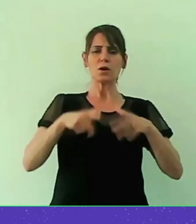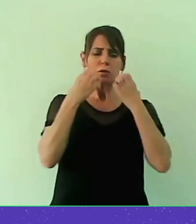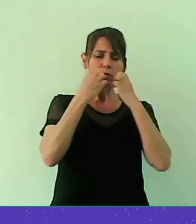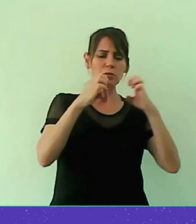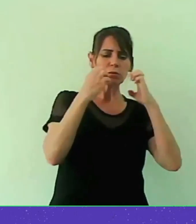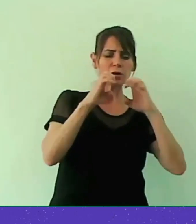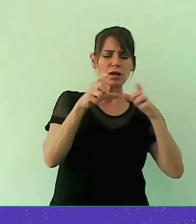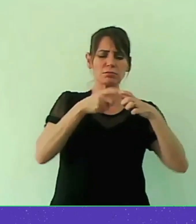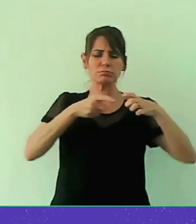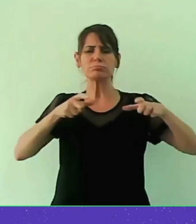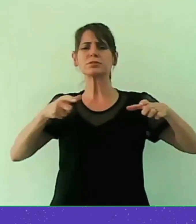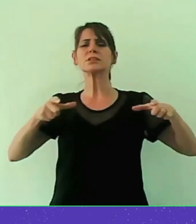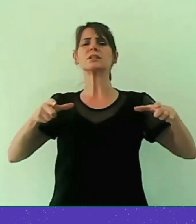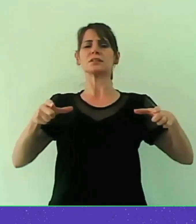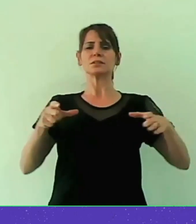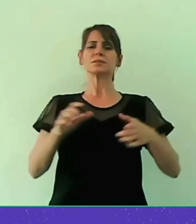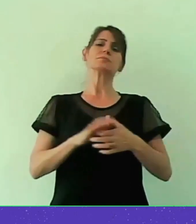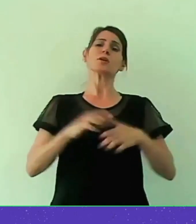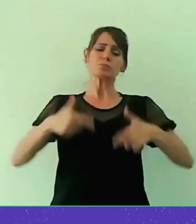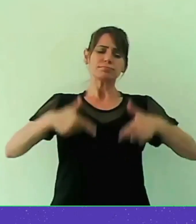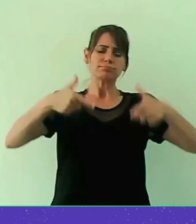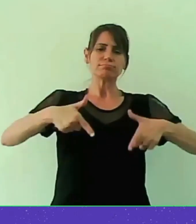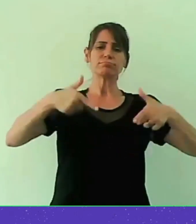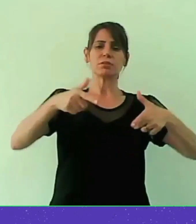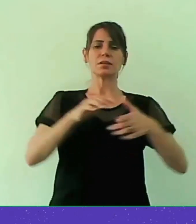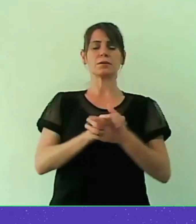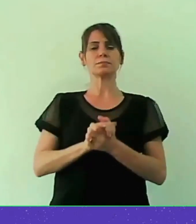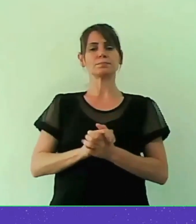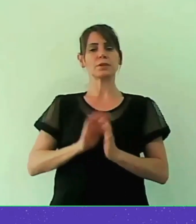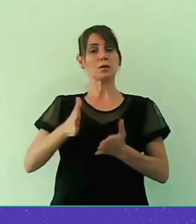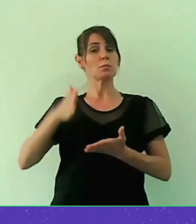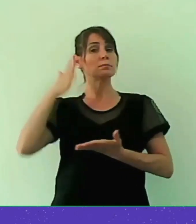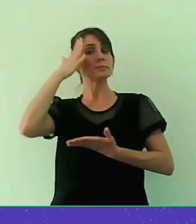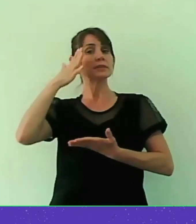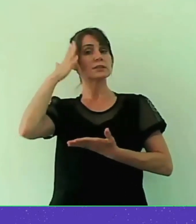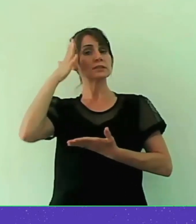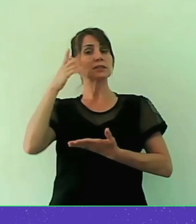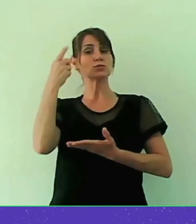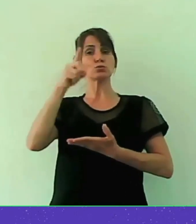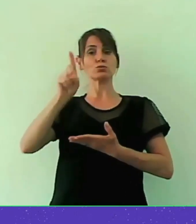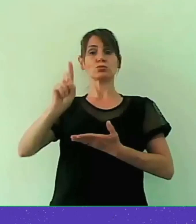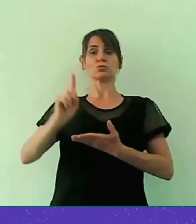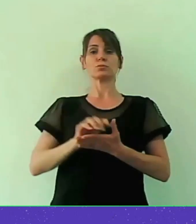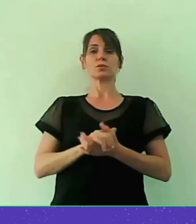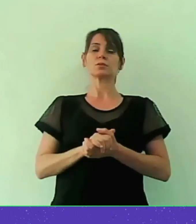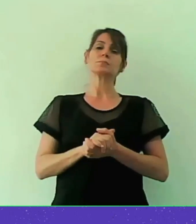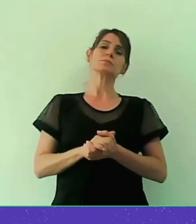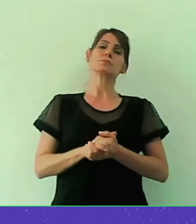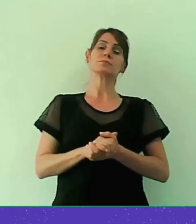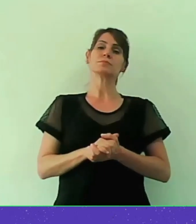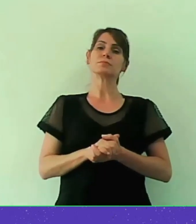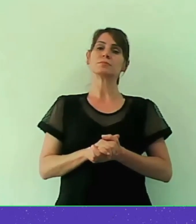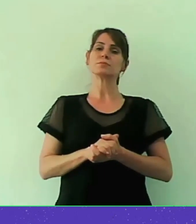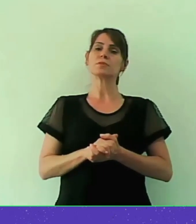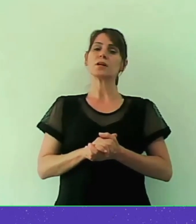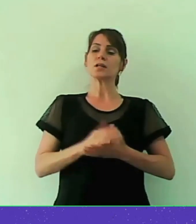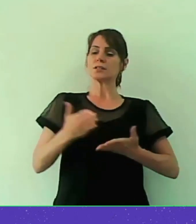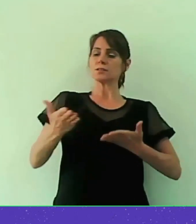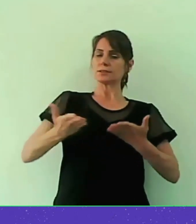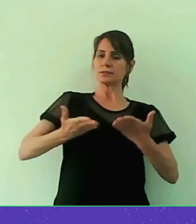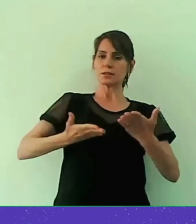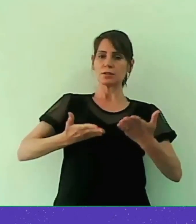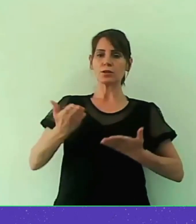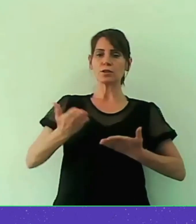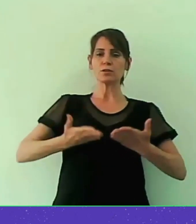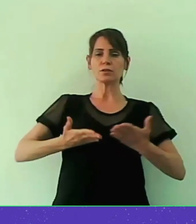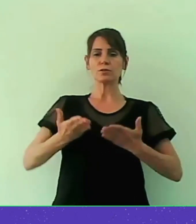Então nós vamos, nessa última mensagem, nós vamos falar sobre sirvo no